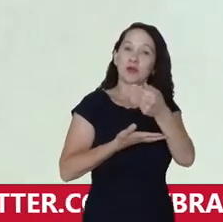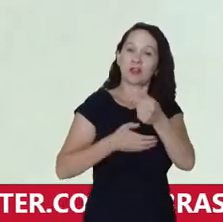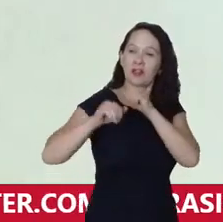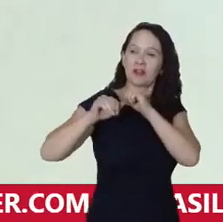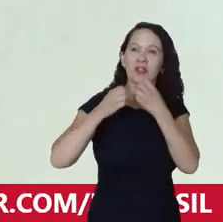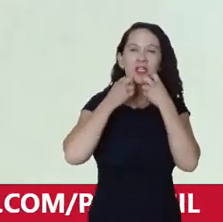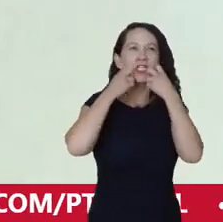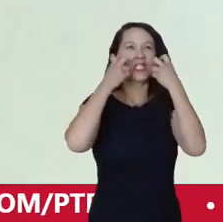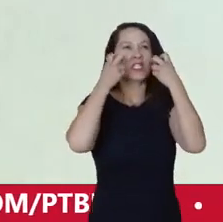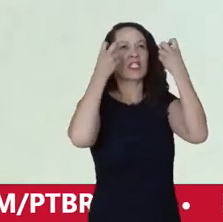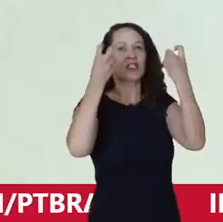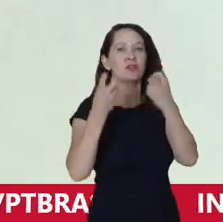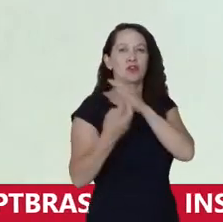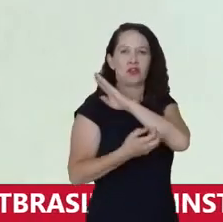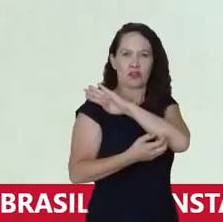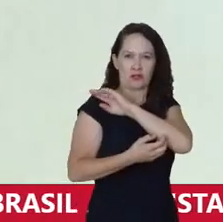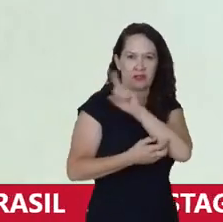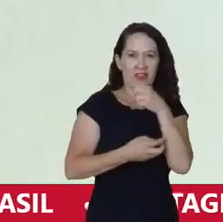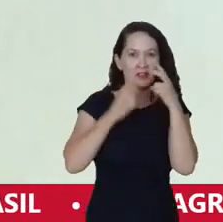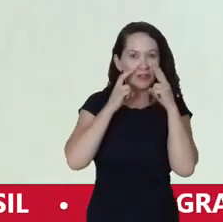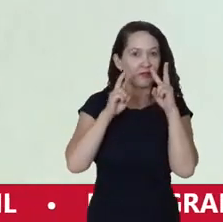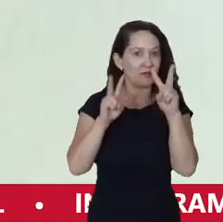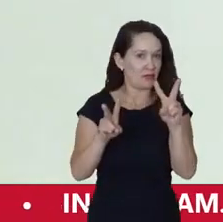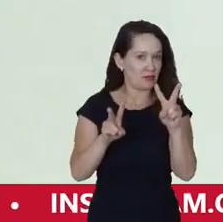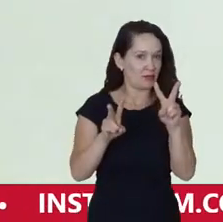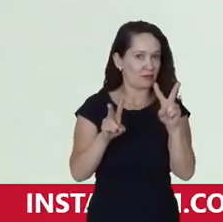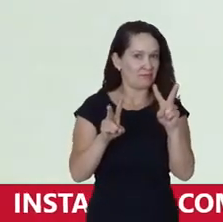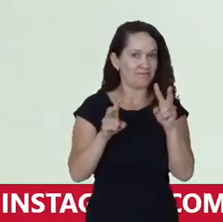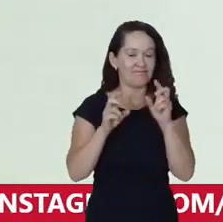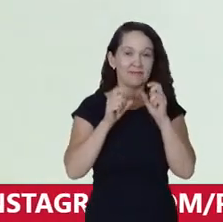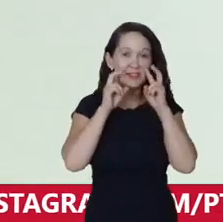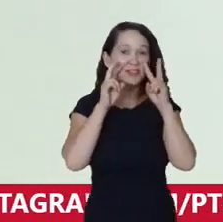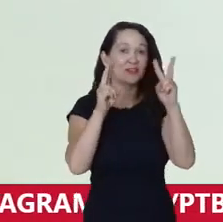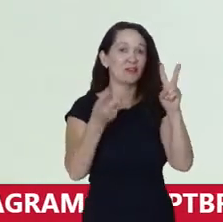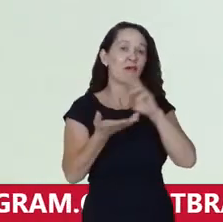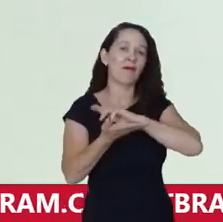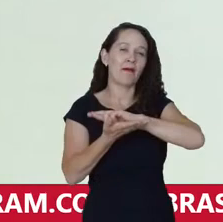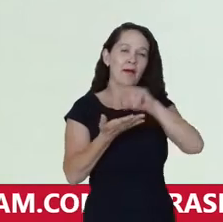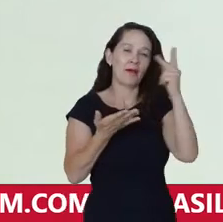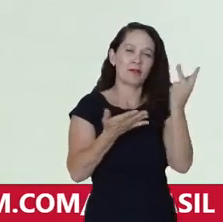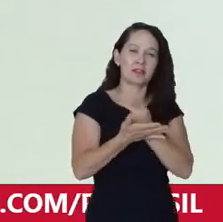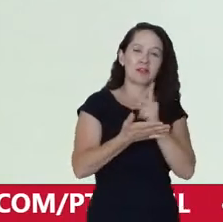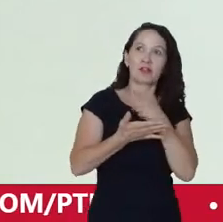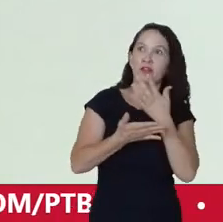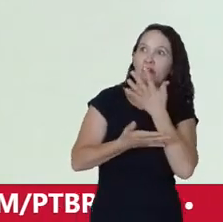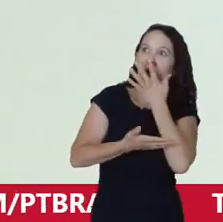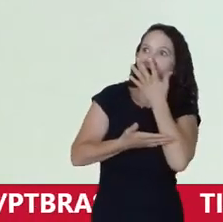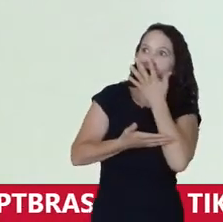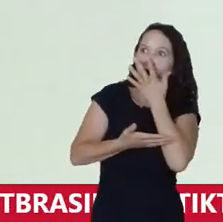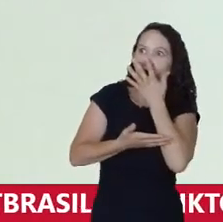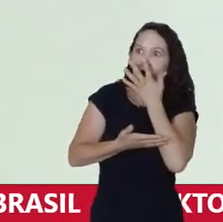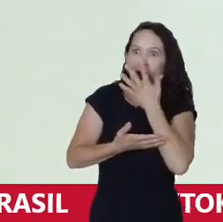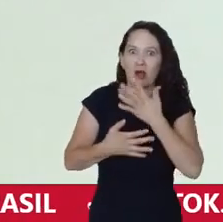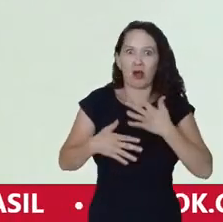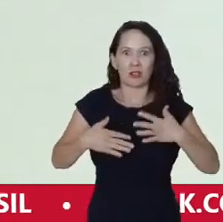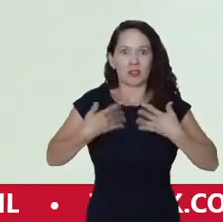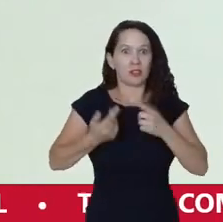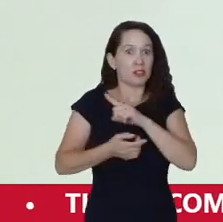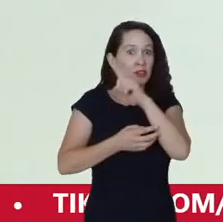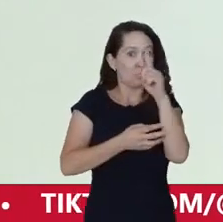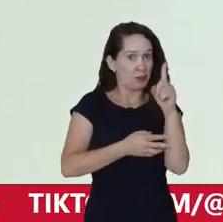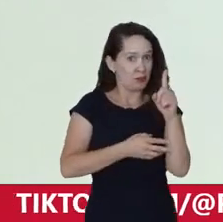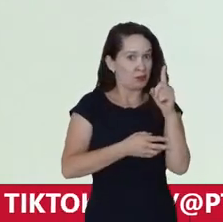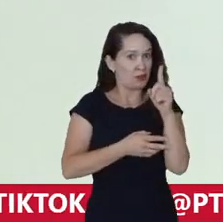com o grito dos excluídos, que nós assistimos umas cenas, né, que nos deixam estarrecidos, e depois nesse